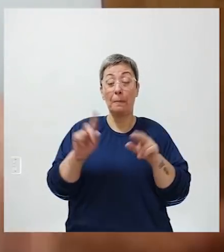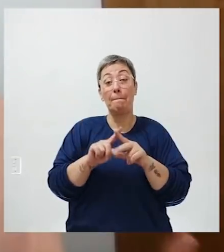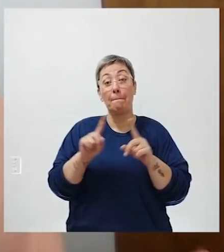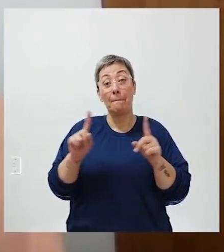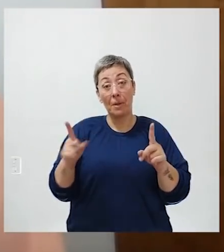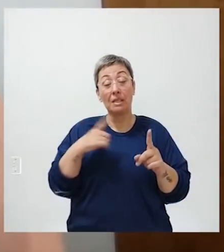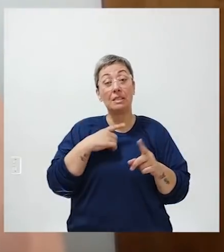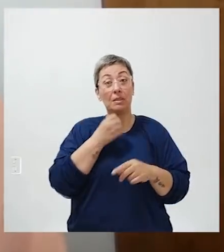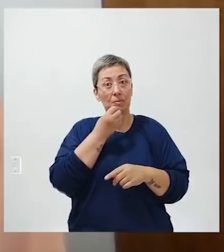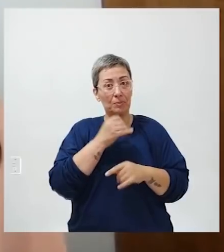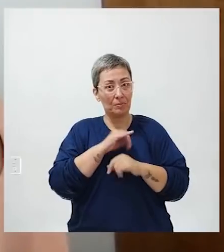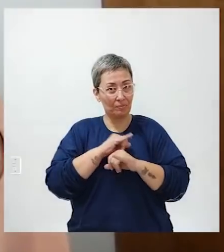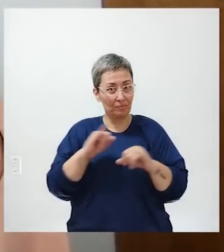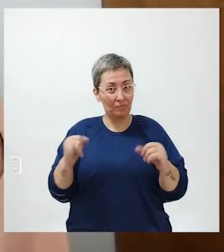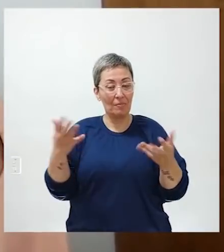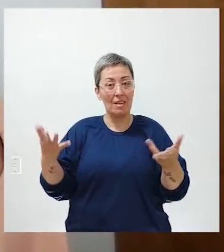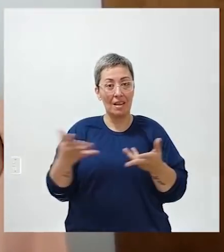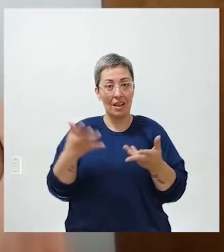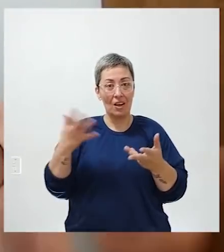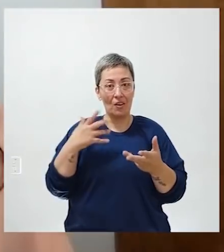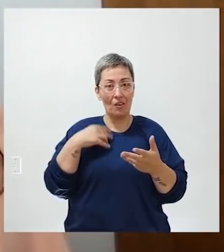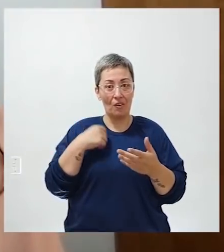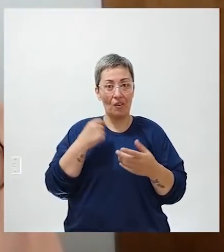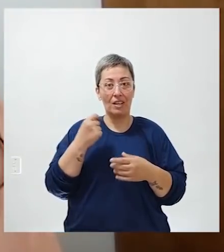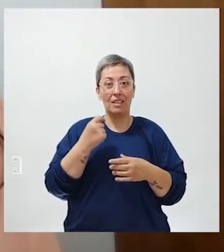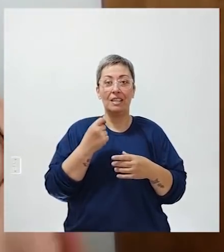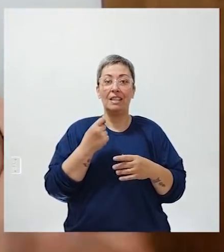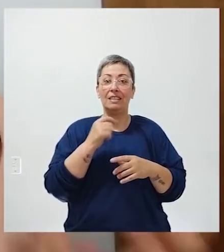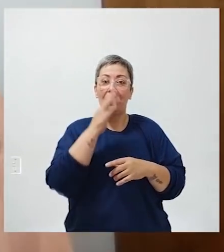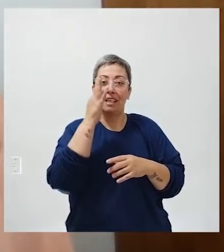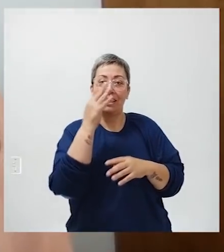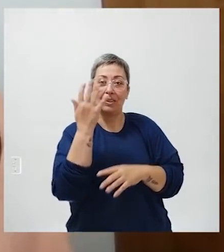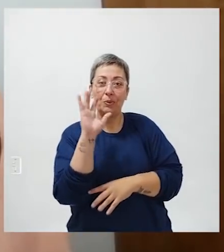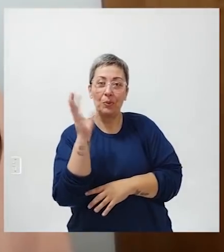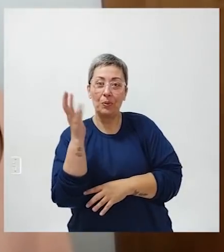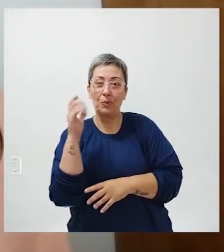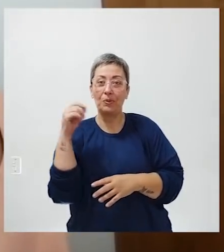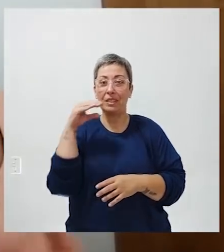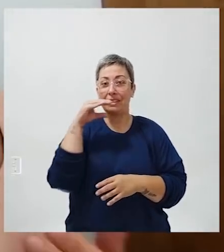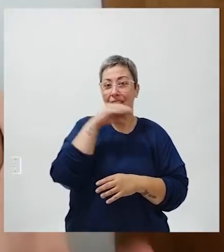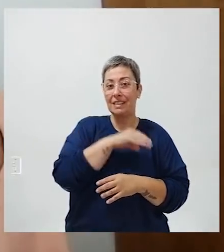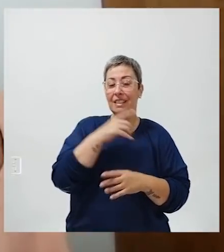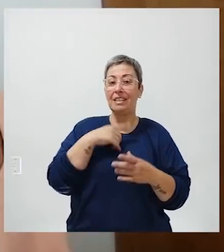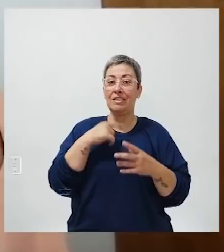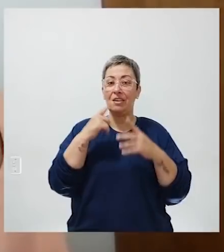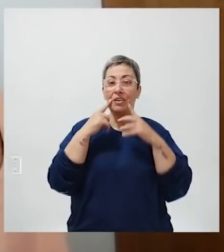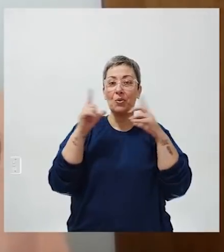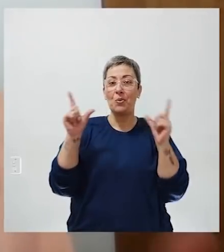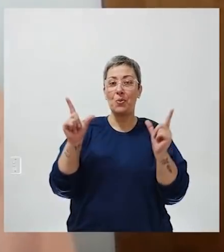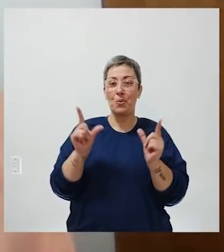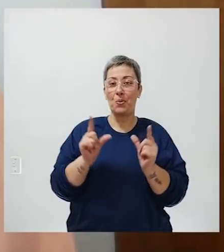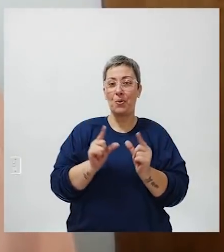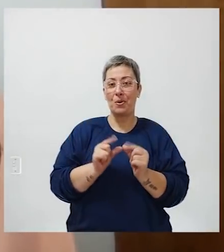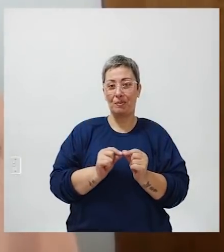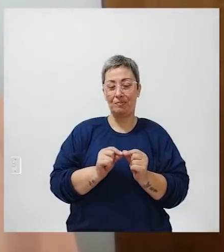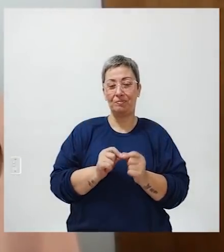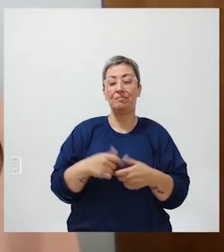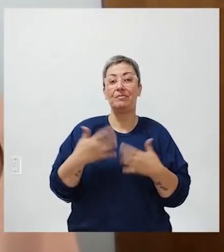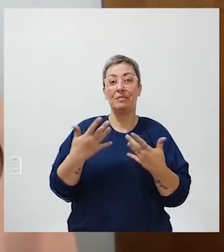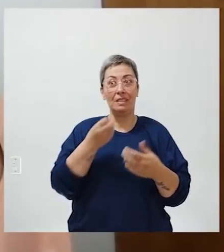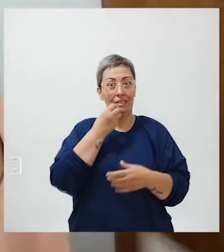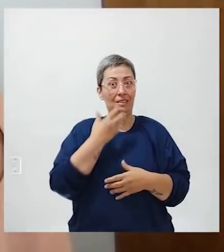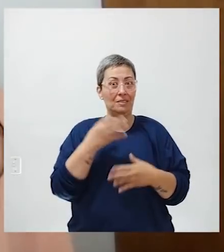Mas eu tenho uma boa notícia. Agora que a gente está na primavera e o tempo está esquentando, essas alergias tendem a diminuir.